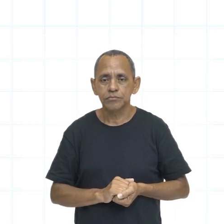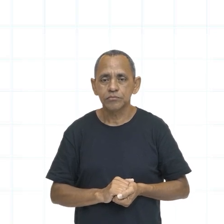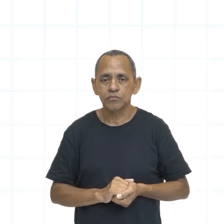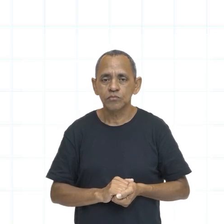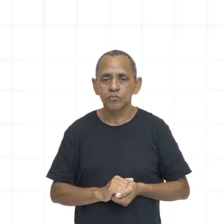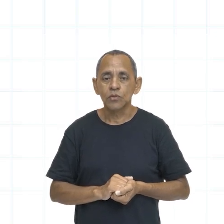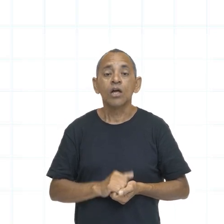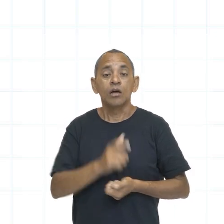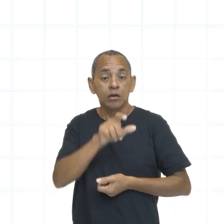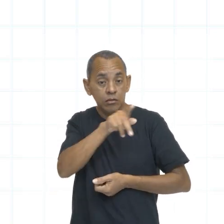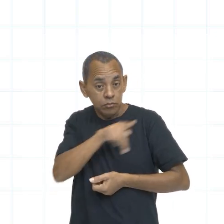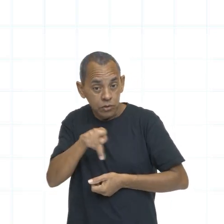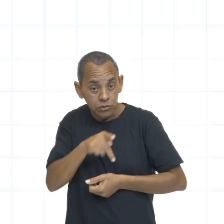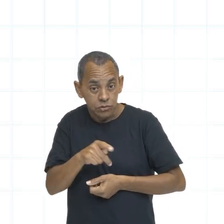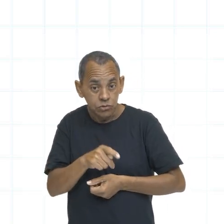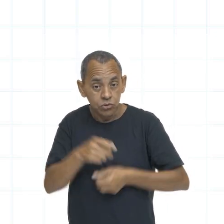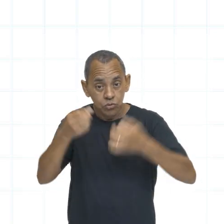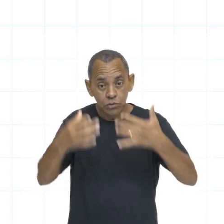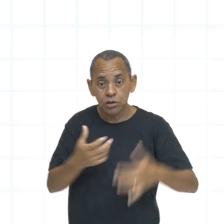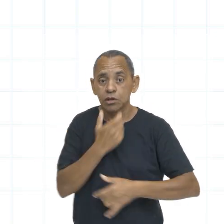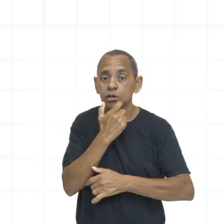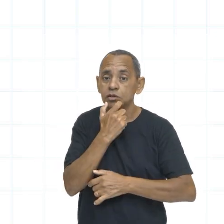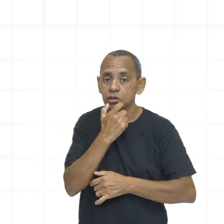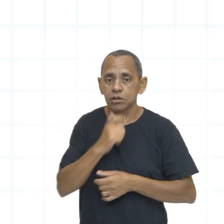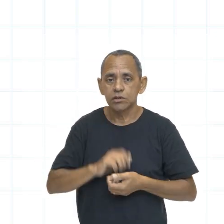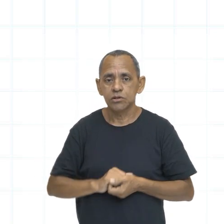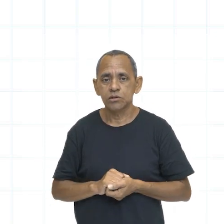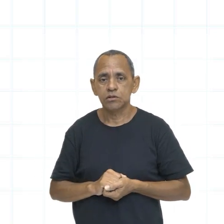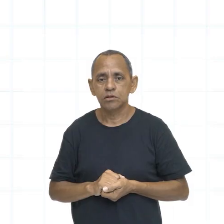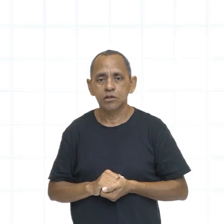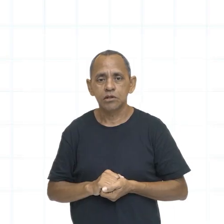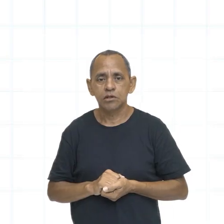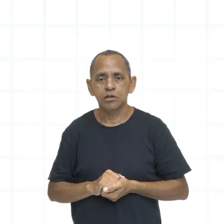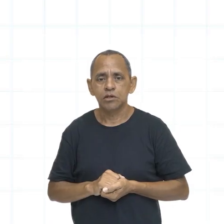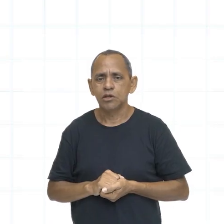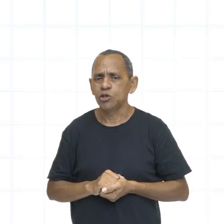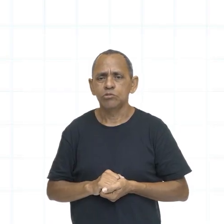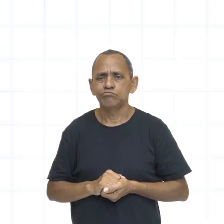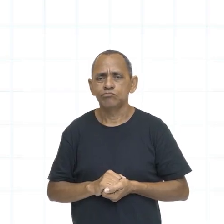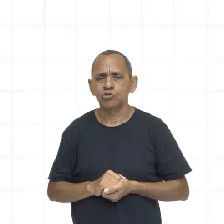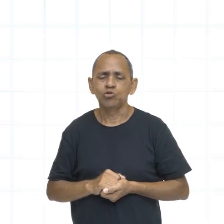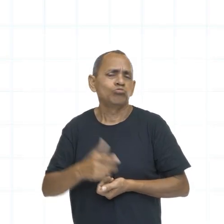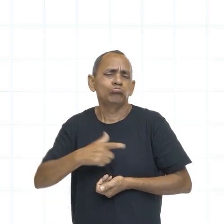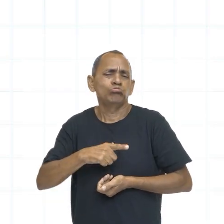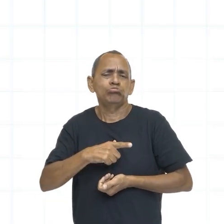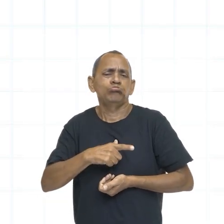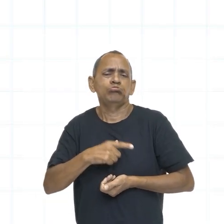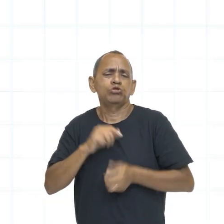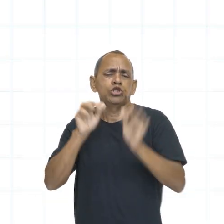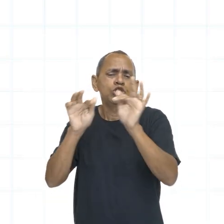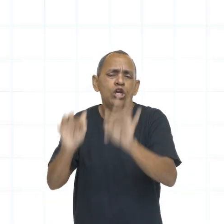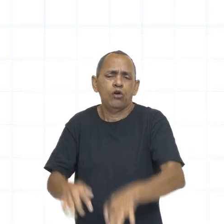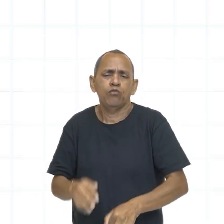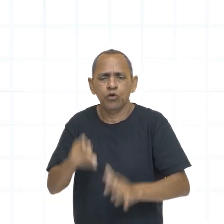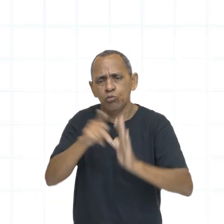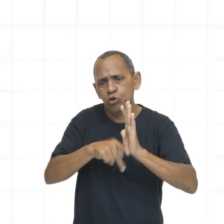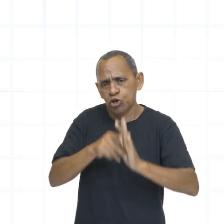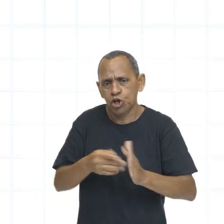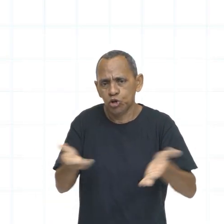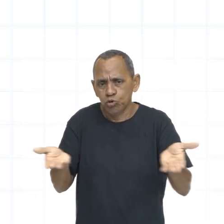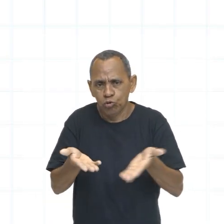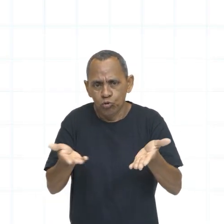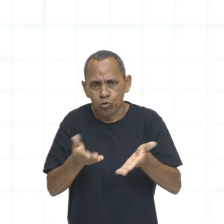it tomorrow. Eu não preciso, não devo terminar esse projeto essa noite. Eu posso trabalhar